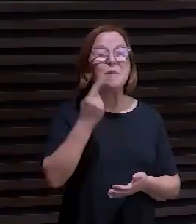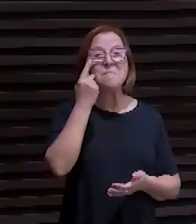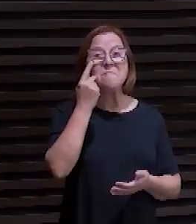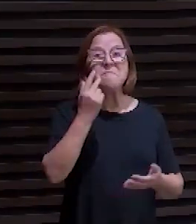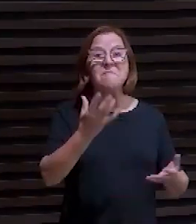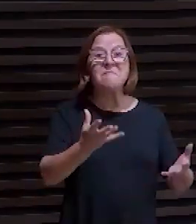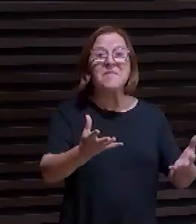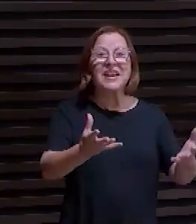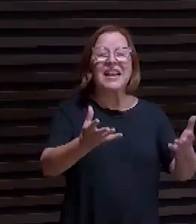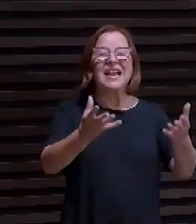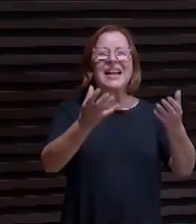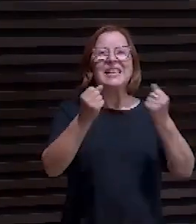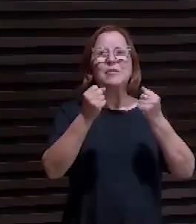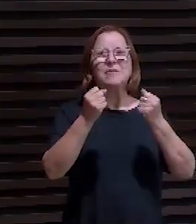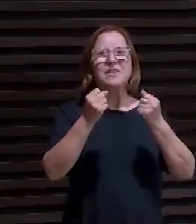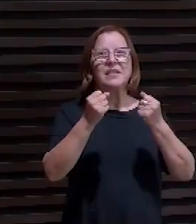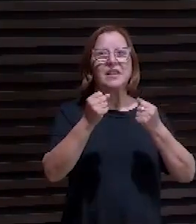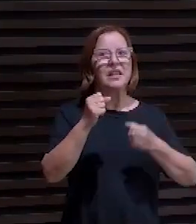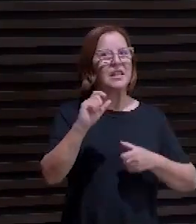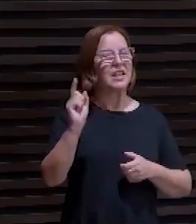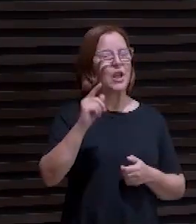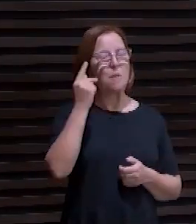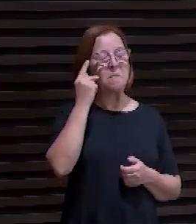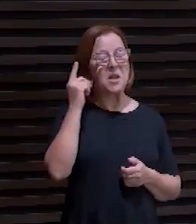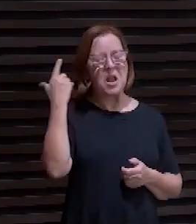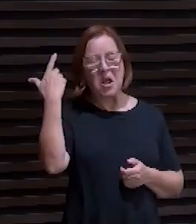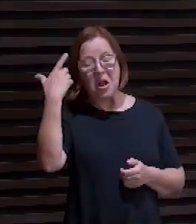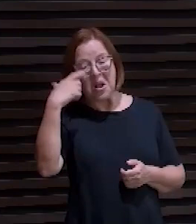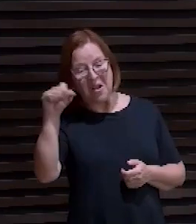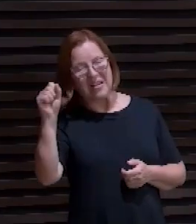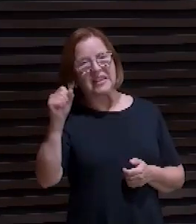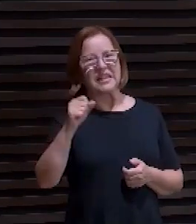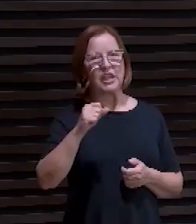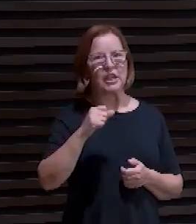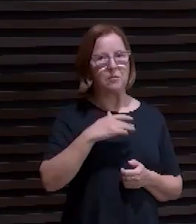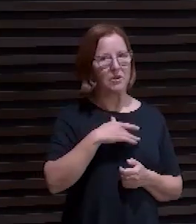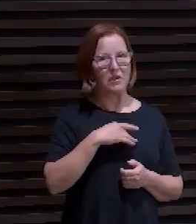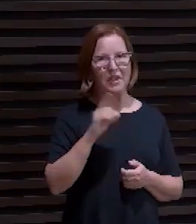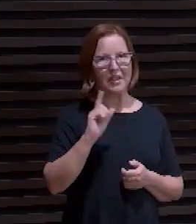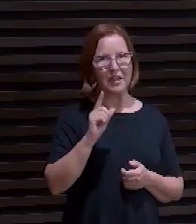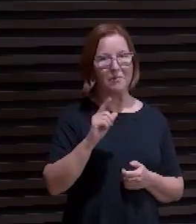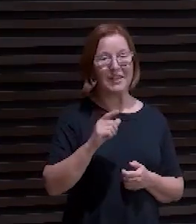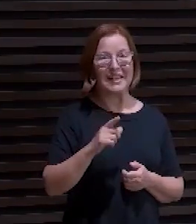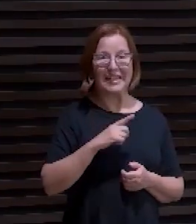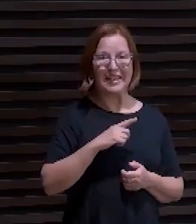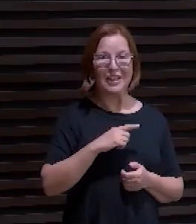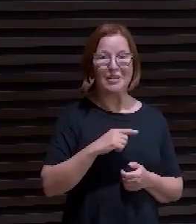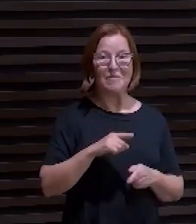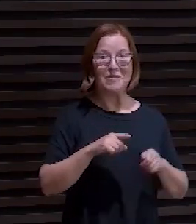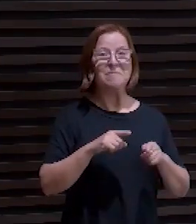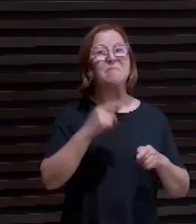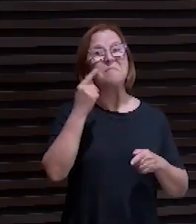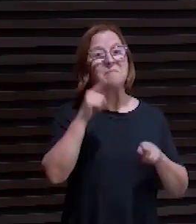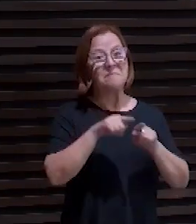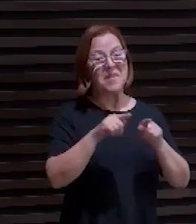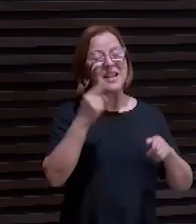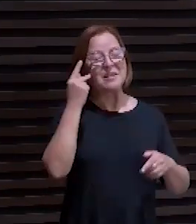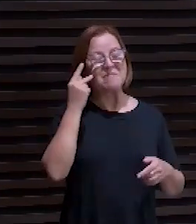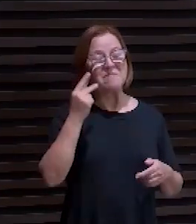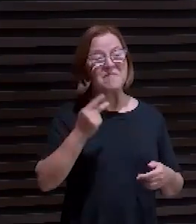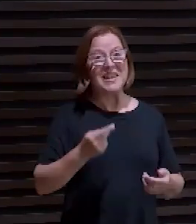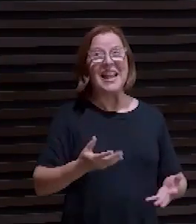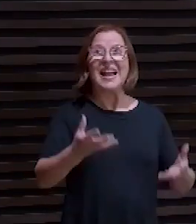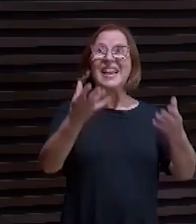Recebermos. Não é para conquistarmos misericórdia, nem é para obter, é para receber. É